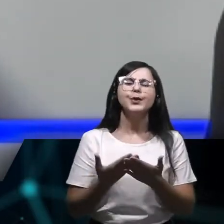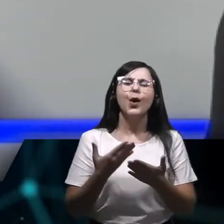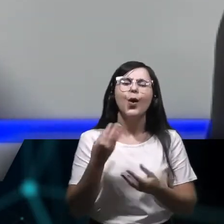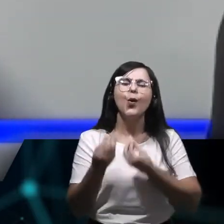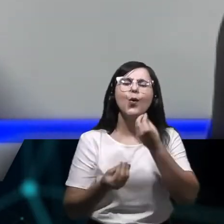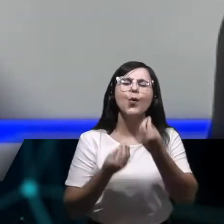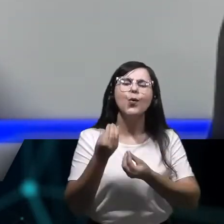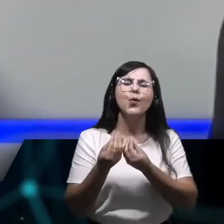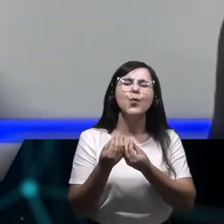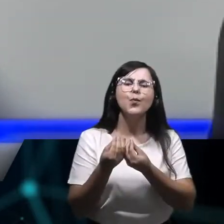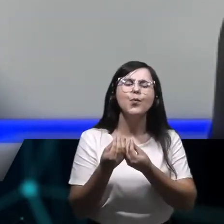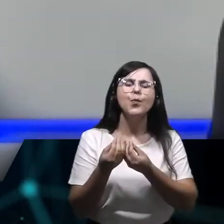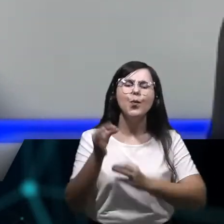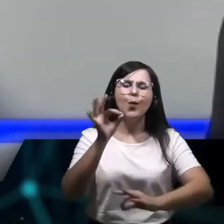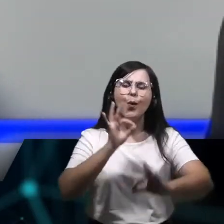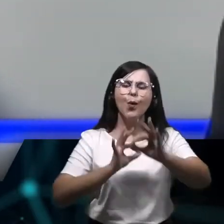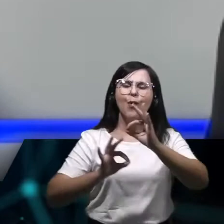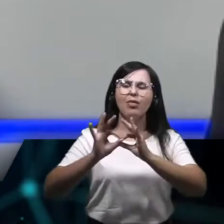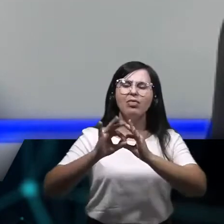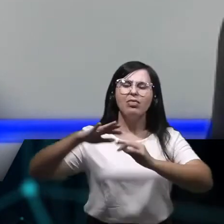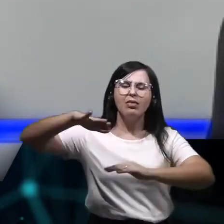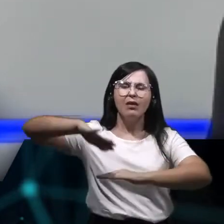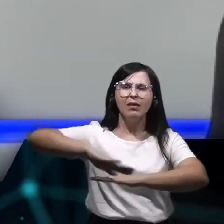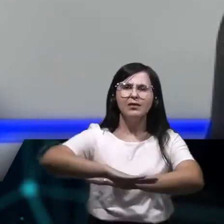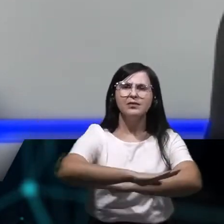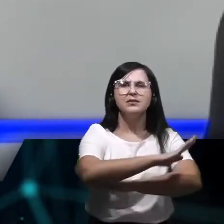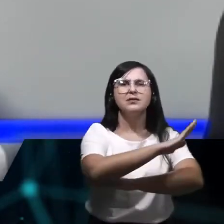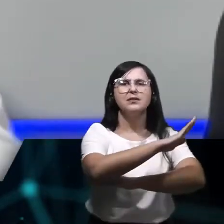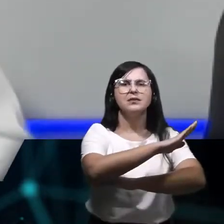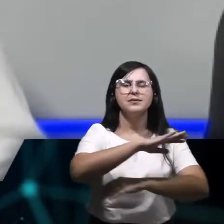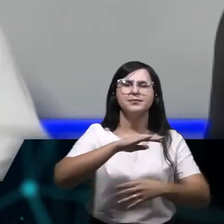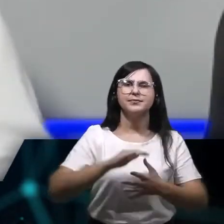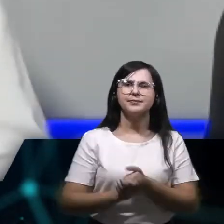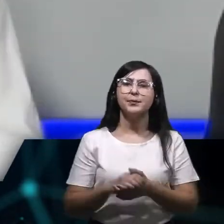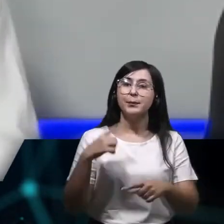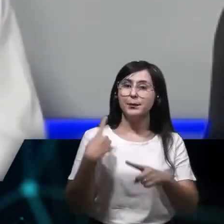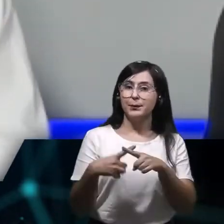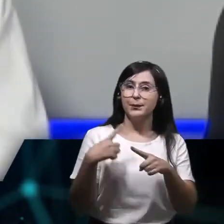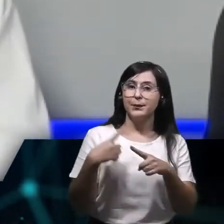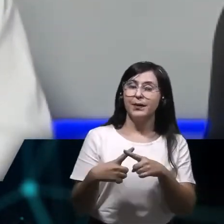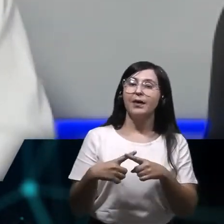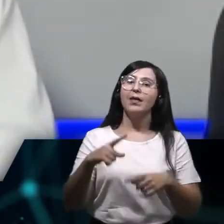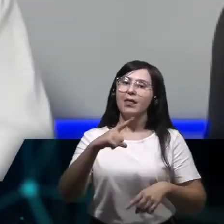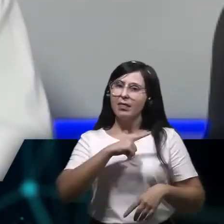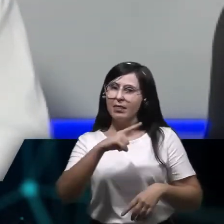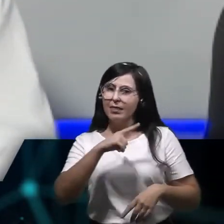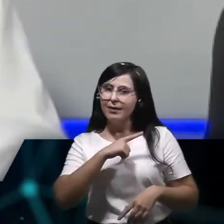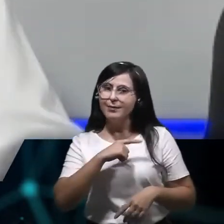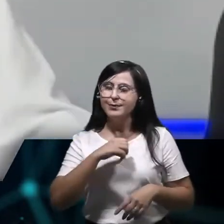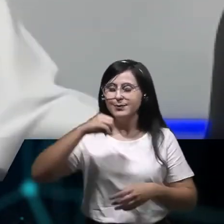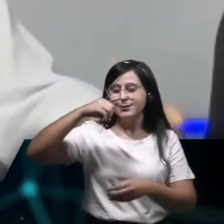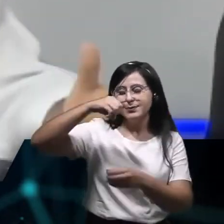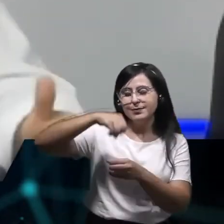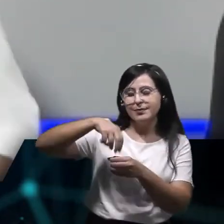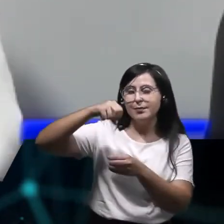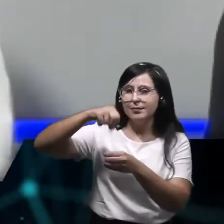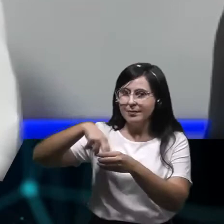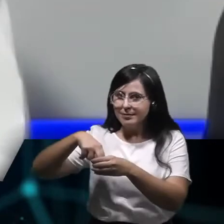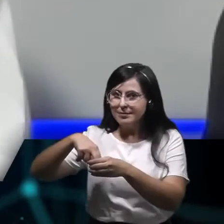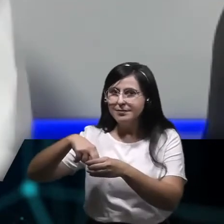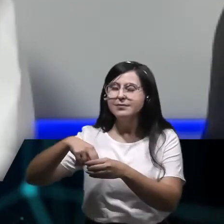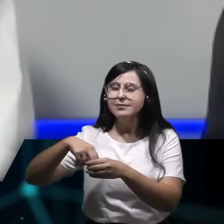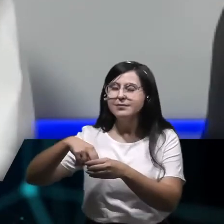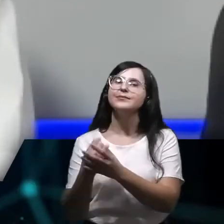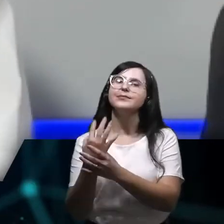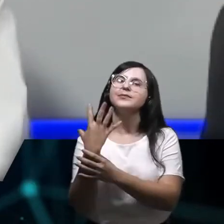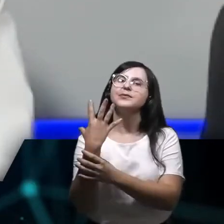nossa produção. Não só agrícola, que a gente, da agrícola, a gente sabe também que o nosso município é rico. E é quem abastece essa cidade